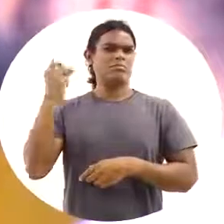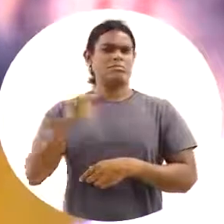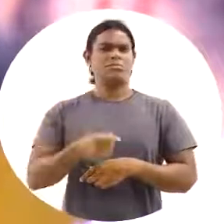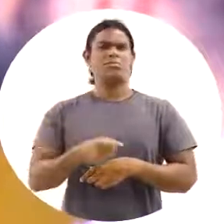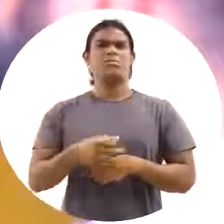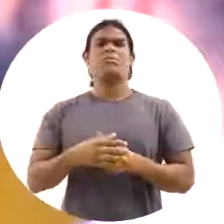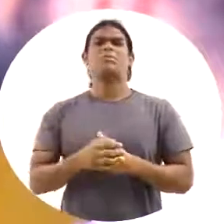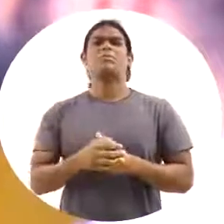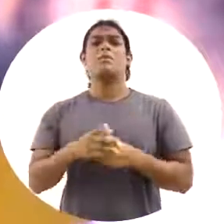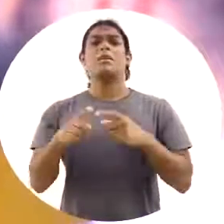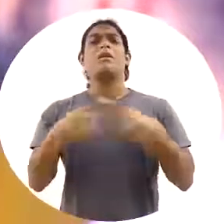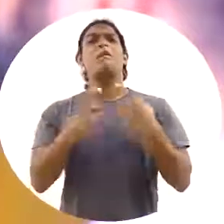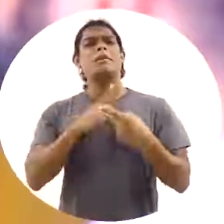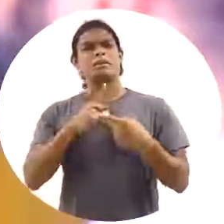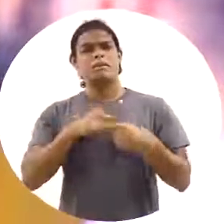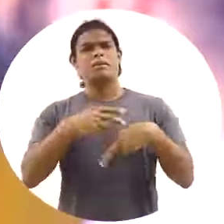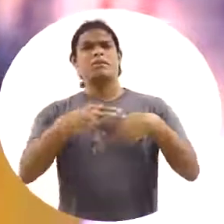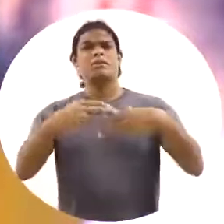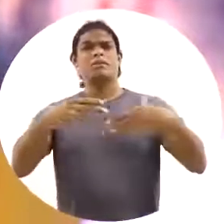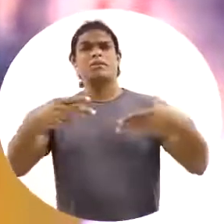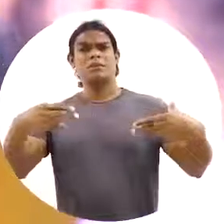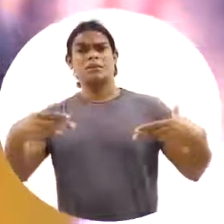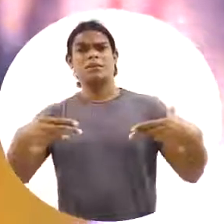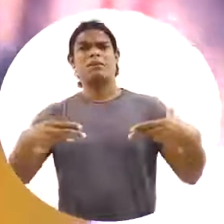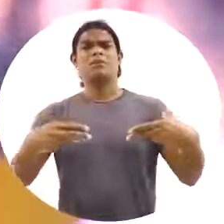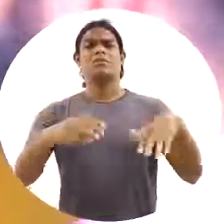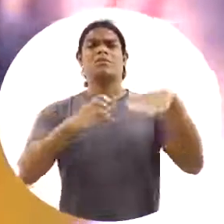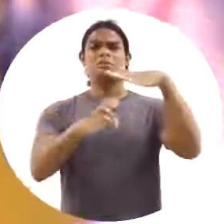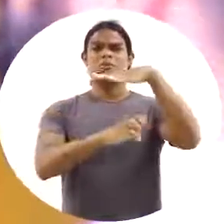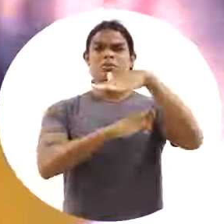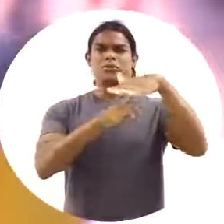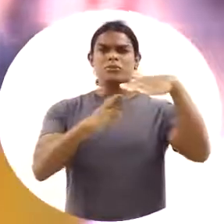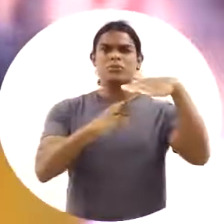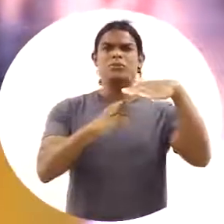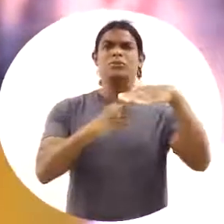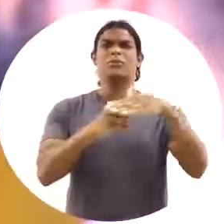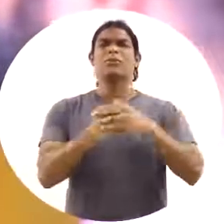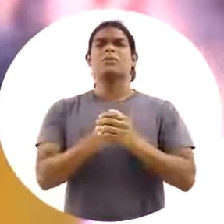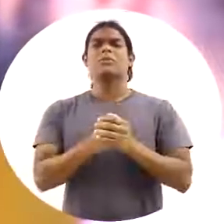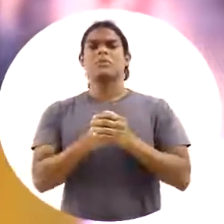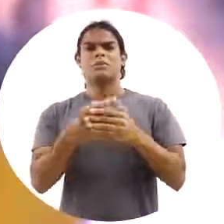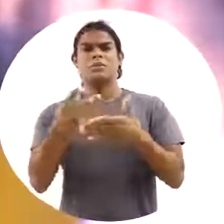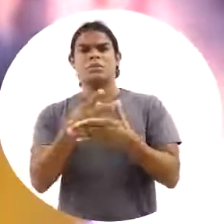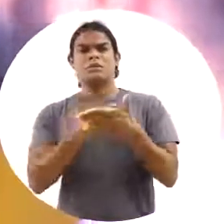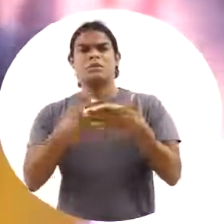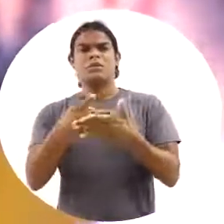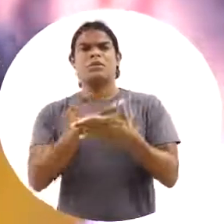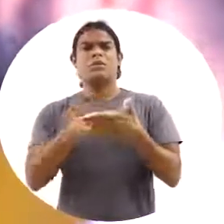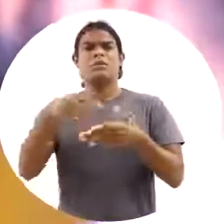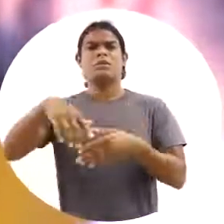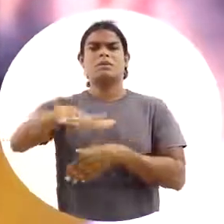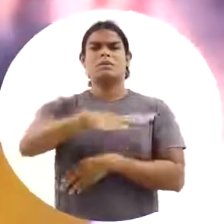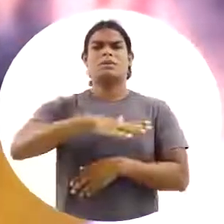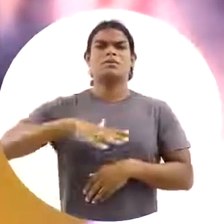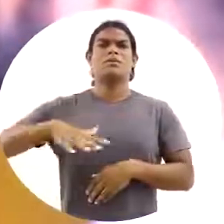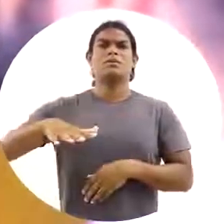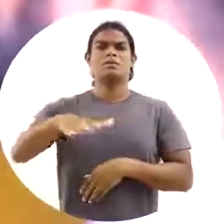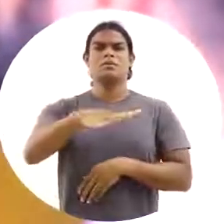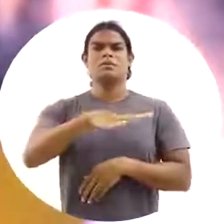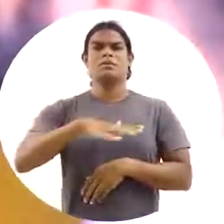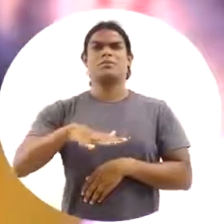E tem outros institutos que trabalham essa questão de design e sustentabilidade. Acho que